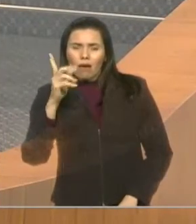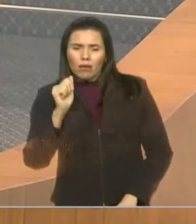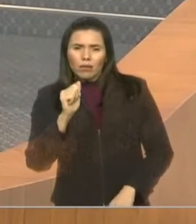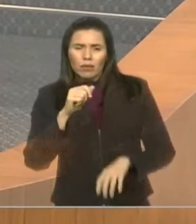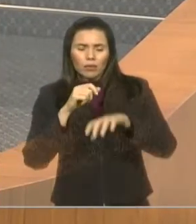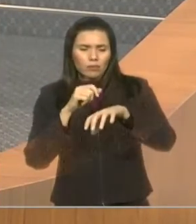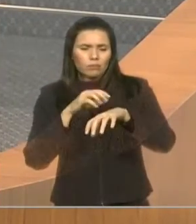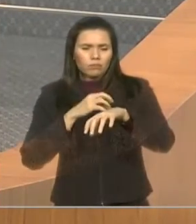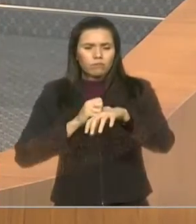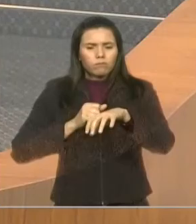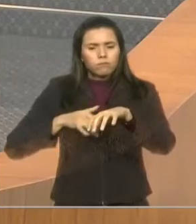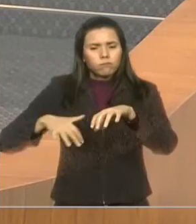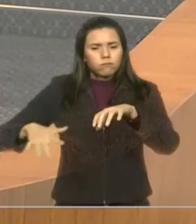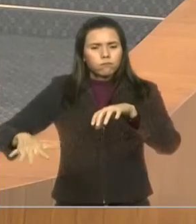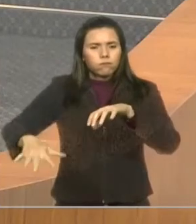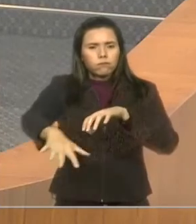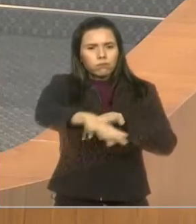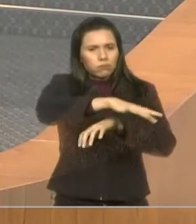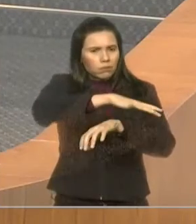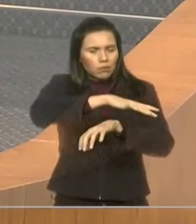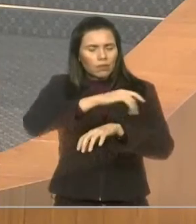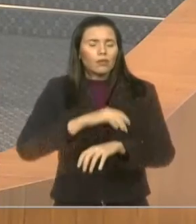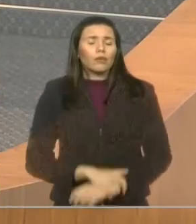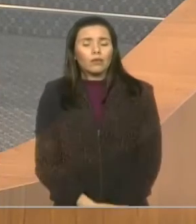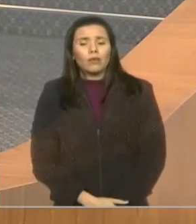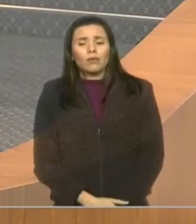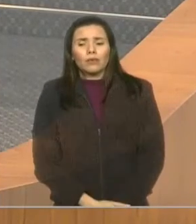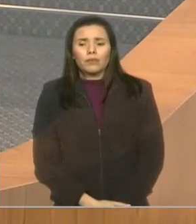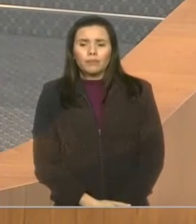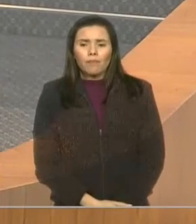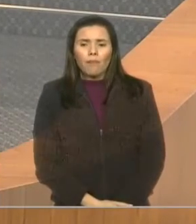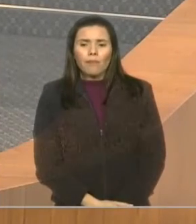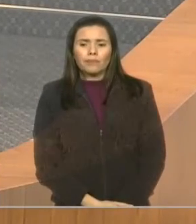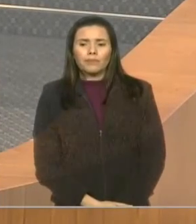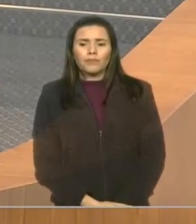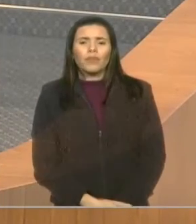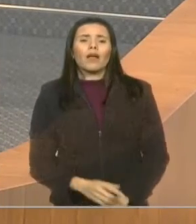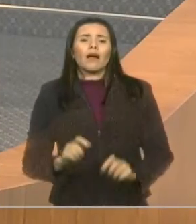ocorrerem mais catástrofes. Então, destaco aqui a sorte de morarmos realmente numa ilha. Muito obrigado.